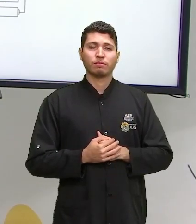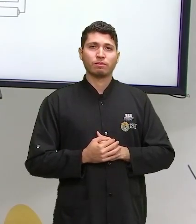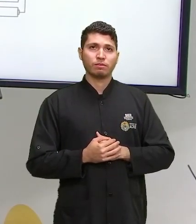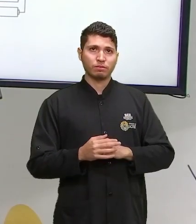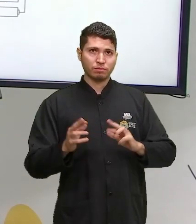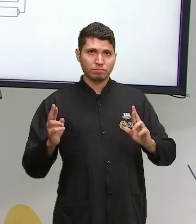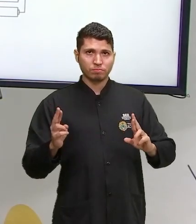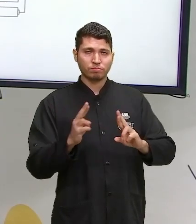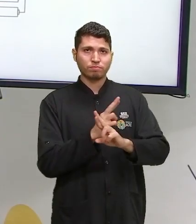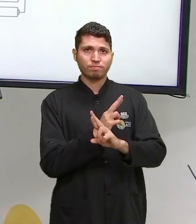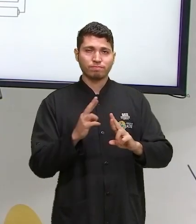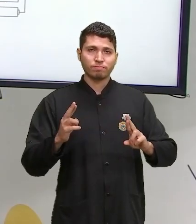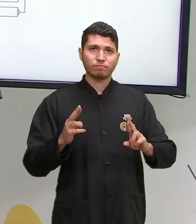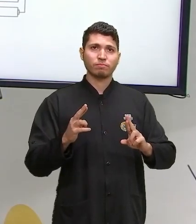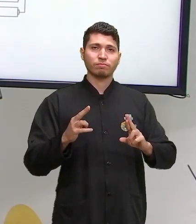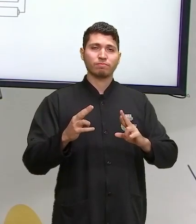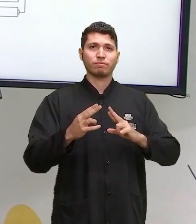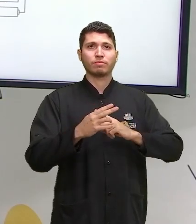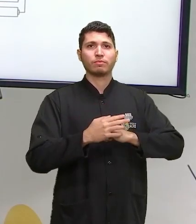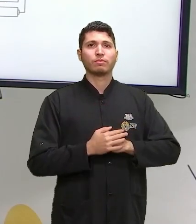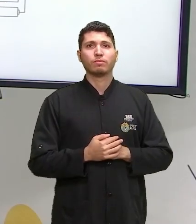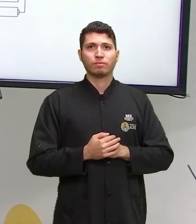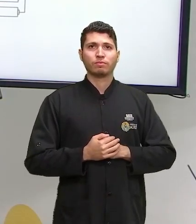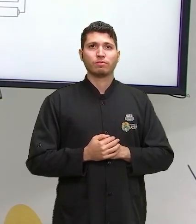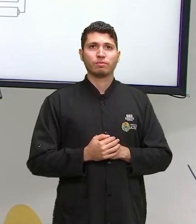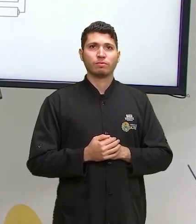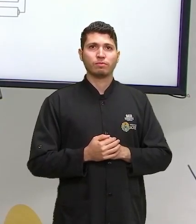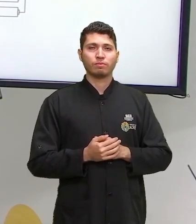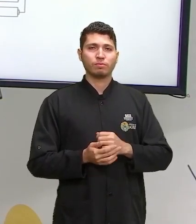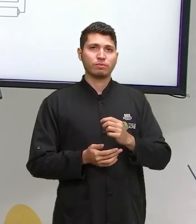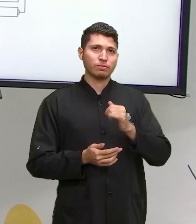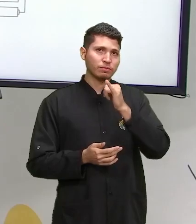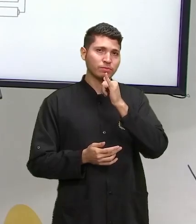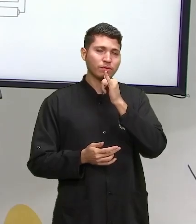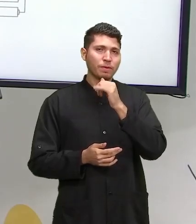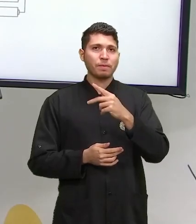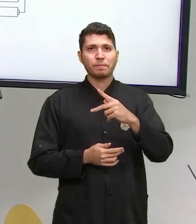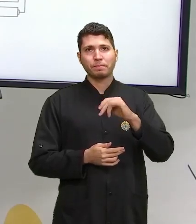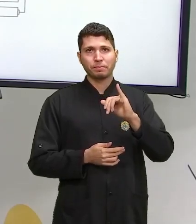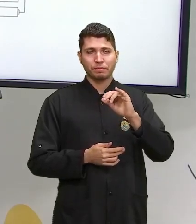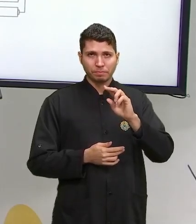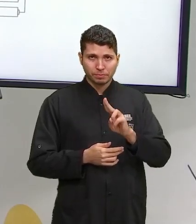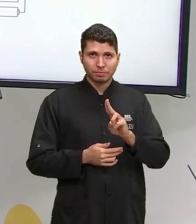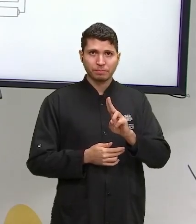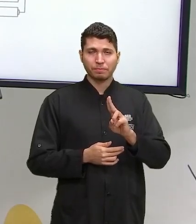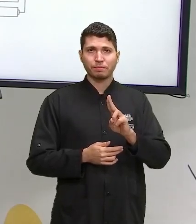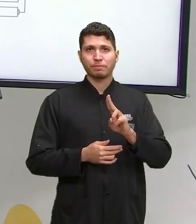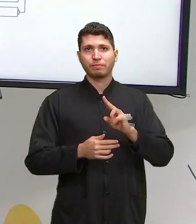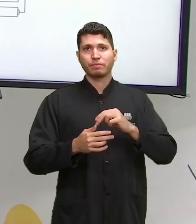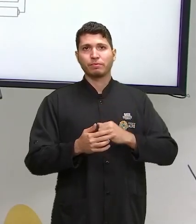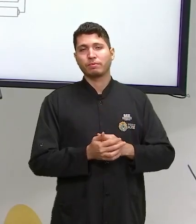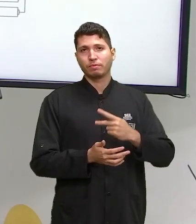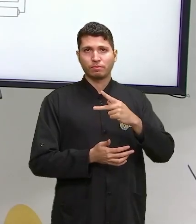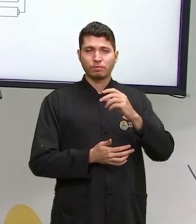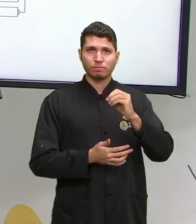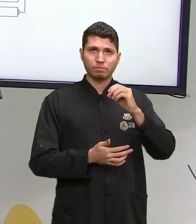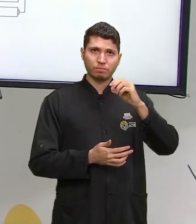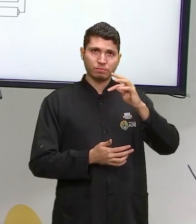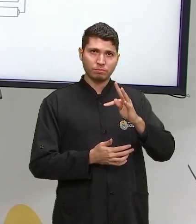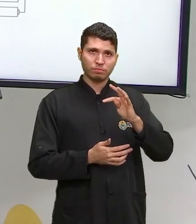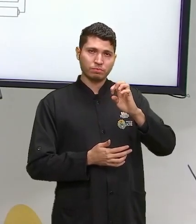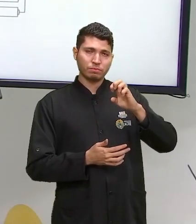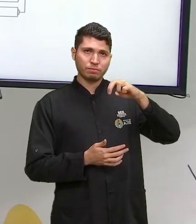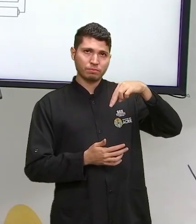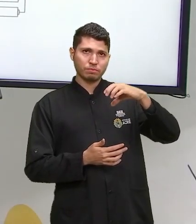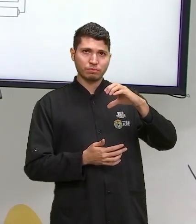associar justamente a um barulho bem conhecido, pio. Vamos lembrar desse pio. Potência é o quê? É